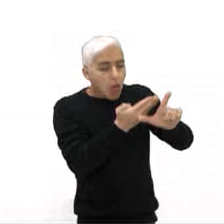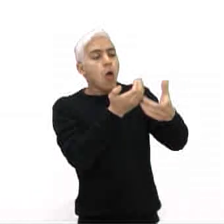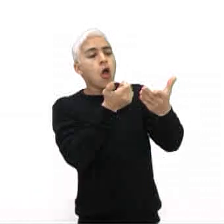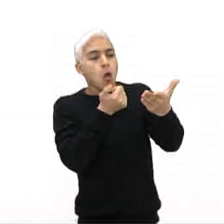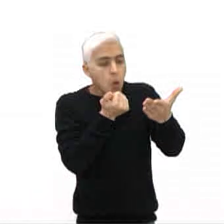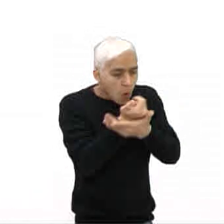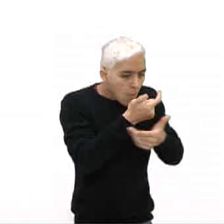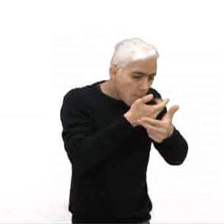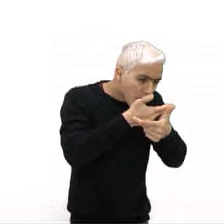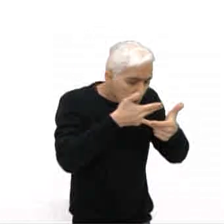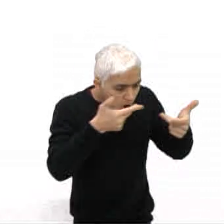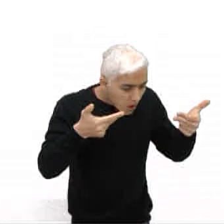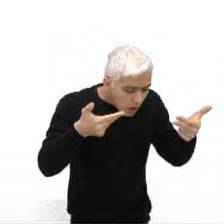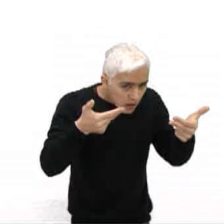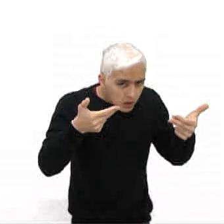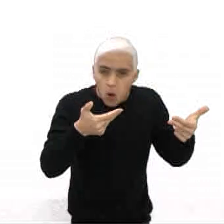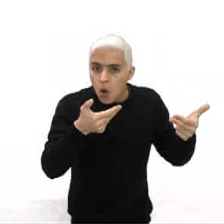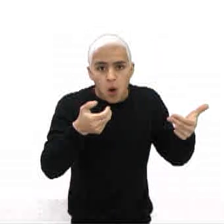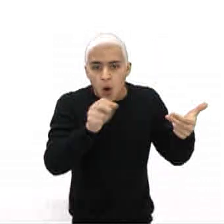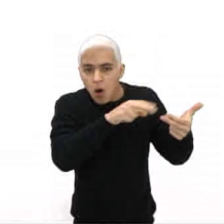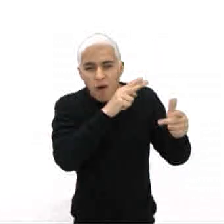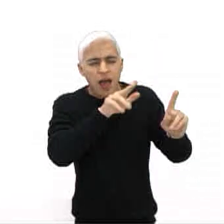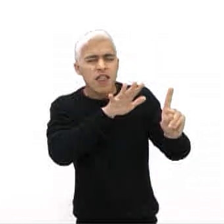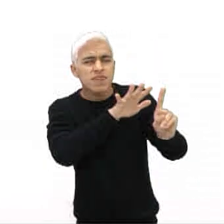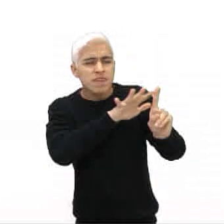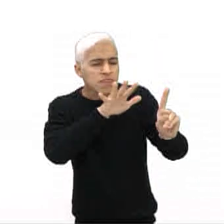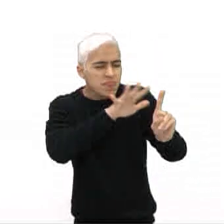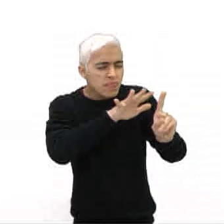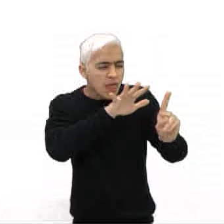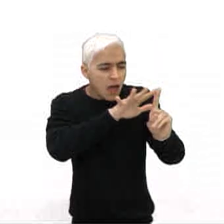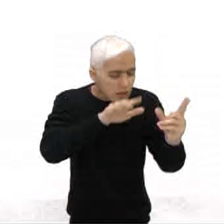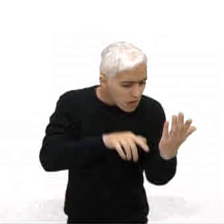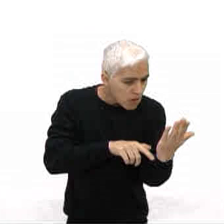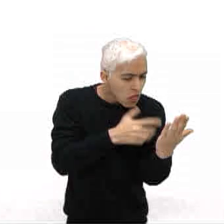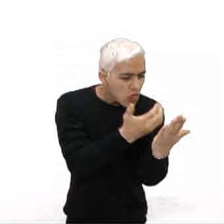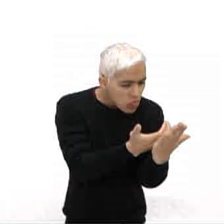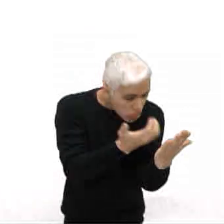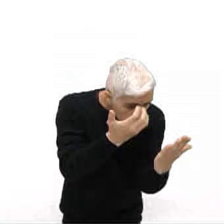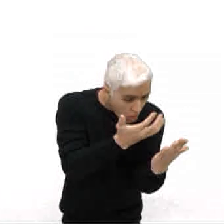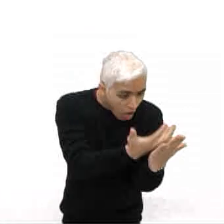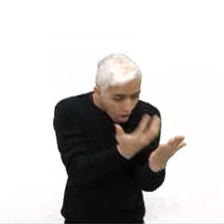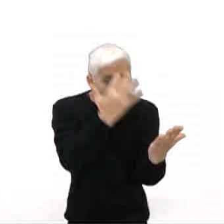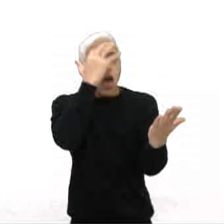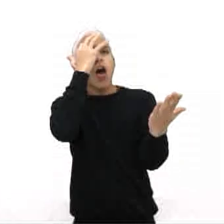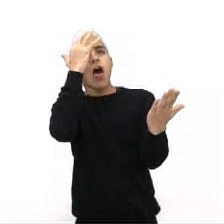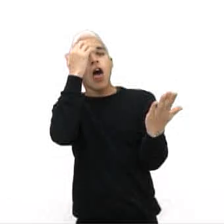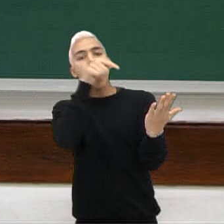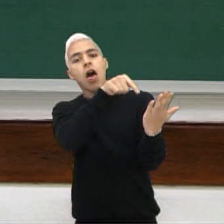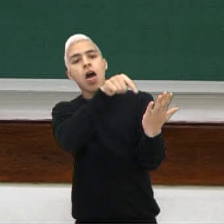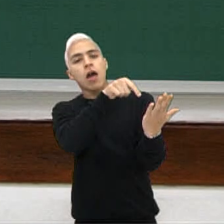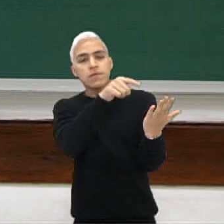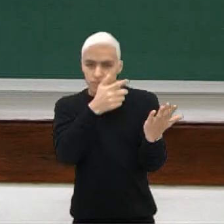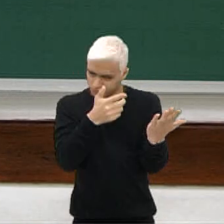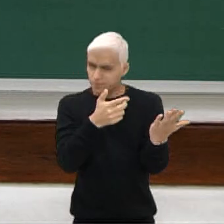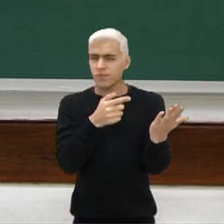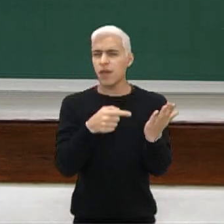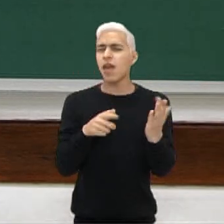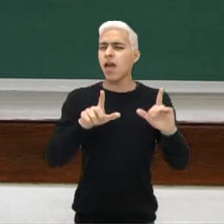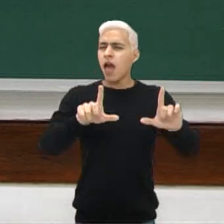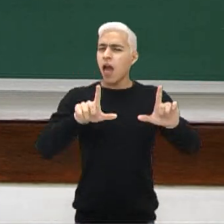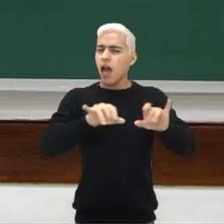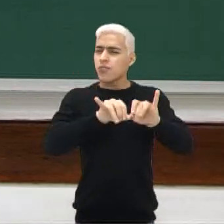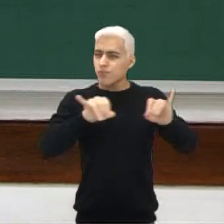algum produto ou mesmo comprar ideias. Então, eles vendem algumas ideias, esse